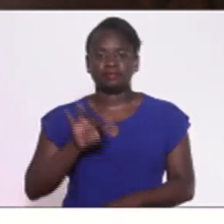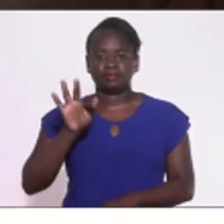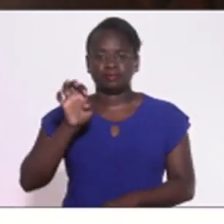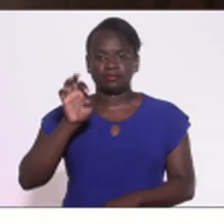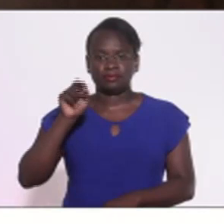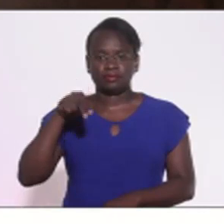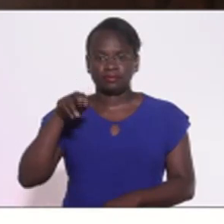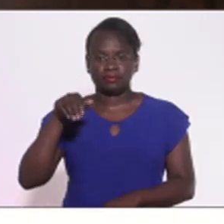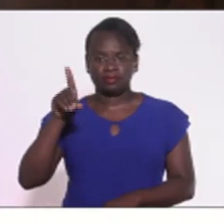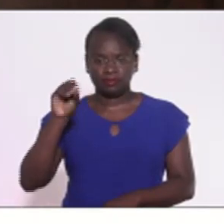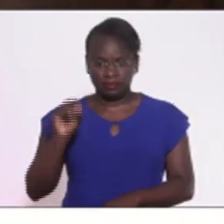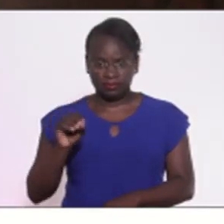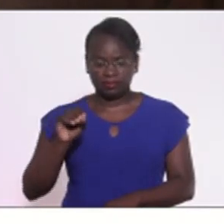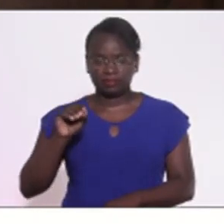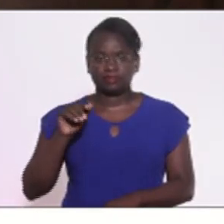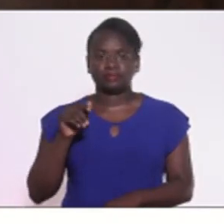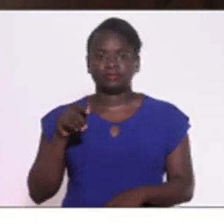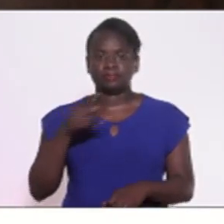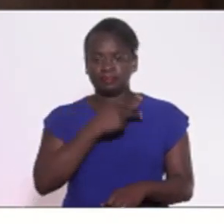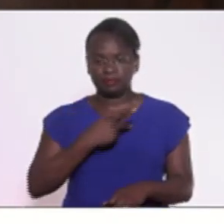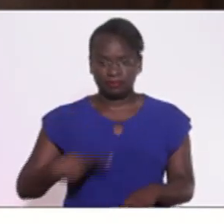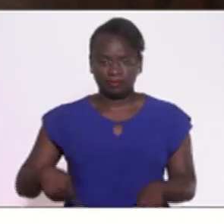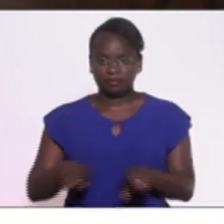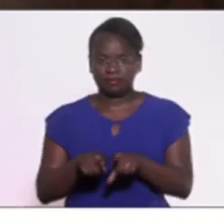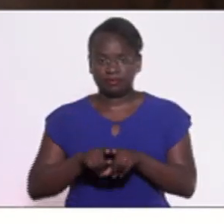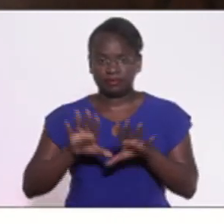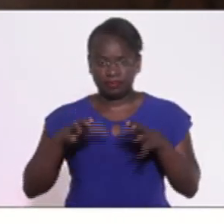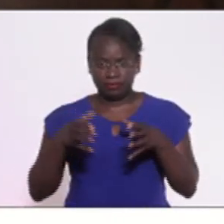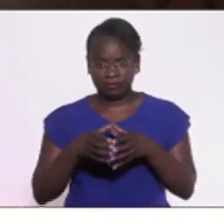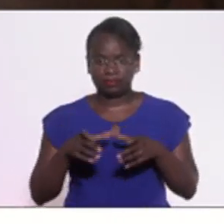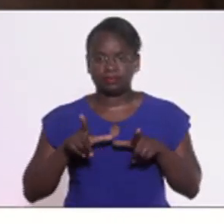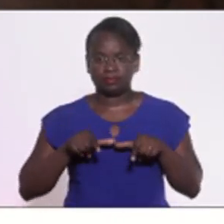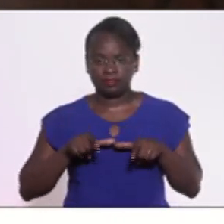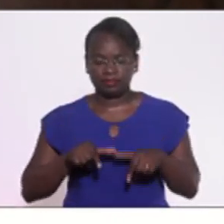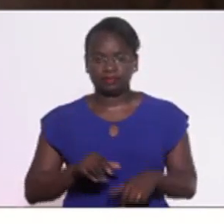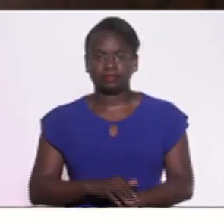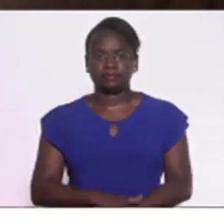Fernando Lotenberg, presidente também da Confederação Israelita,